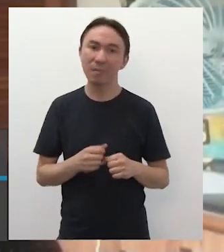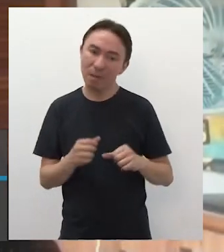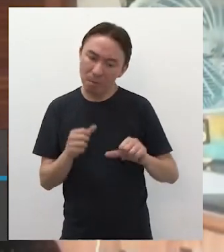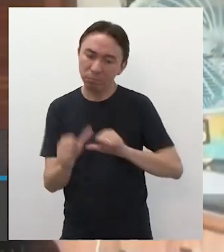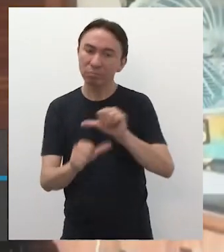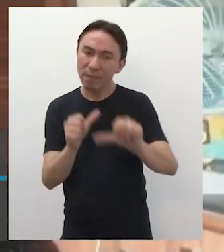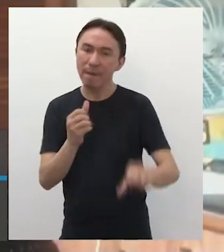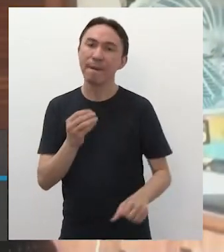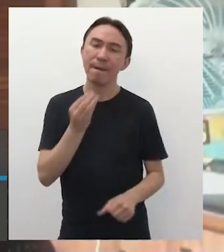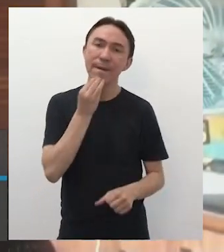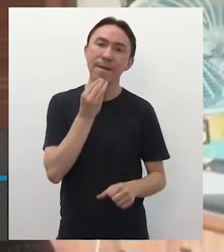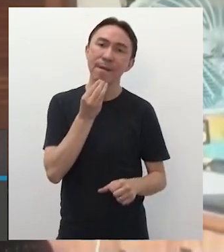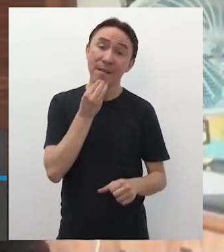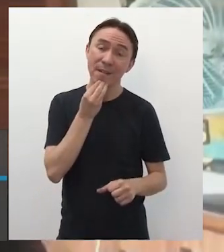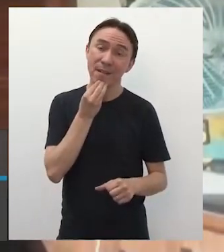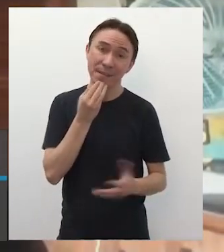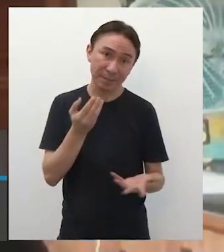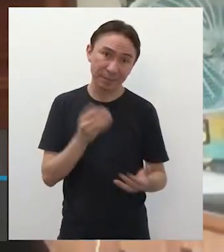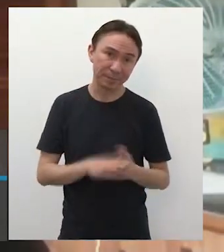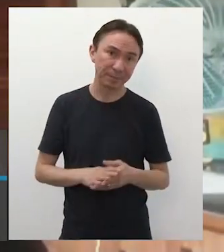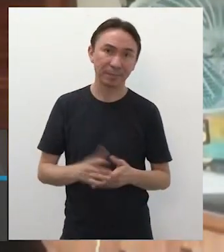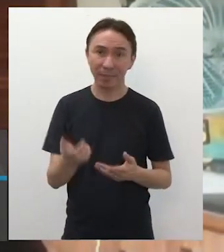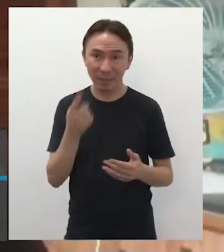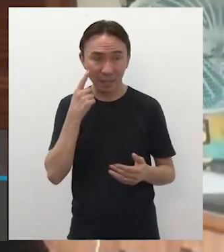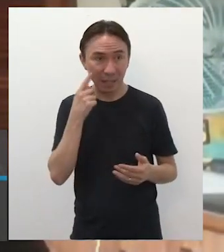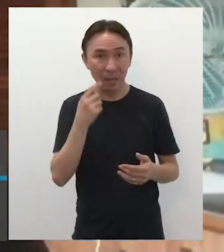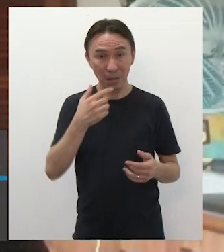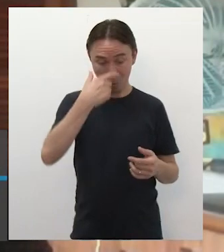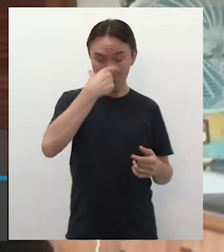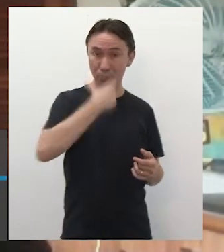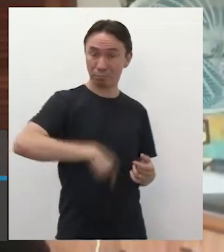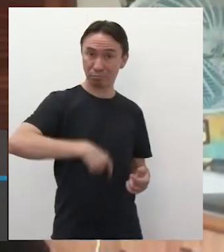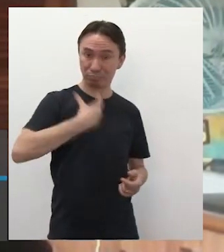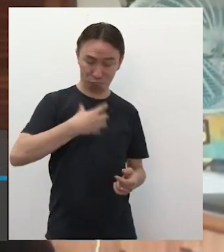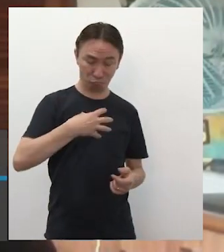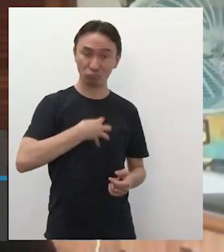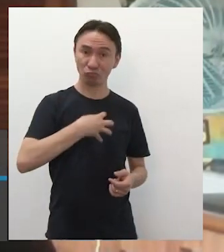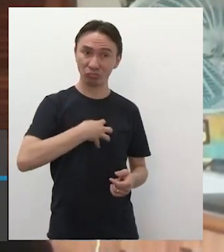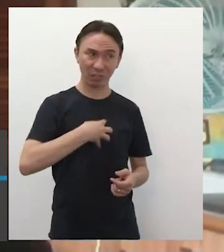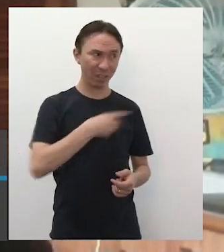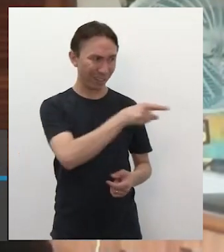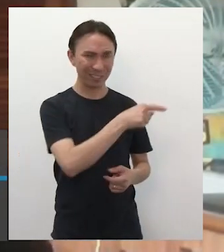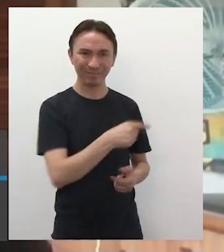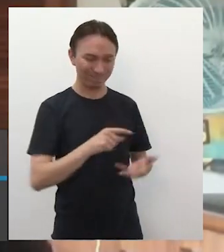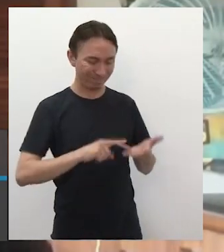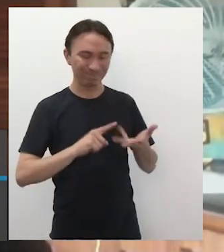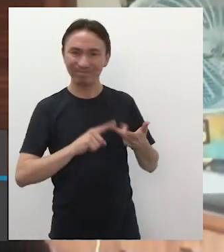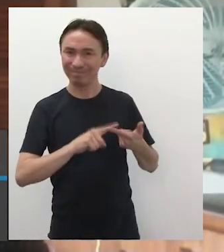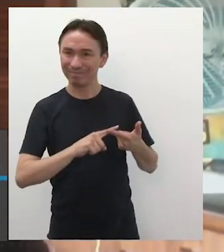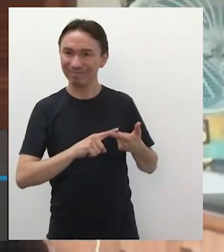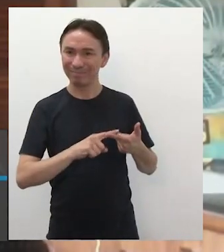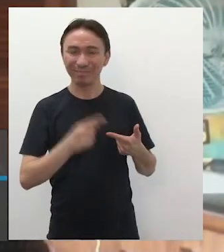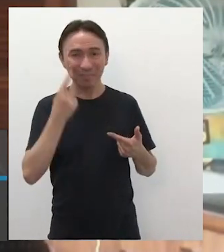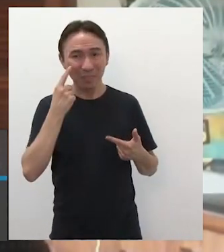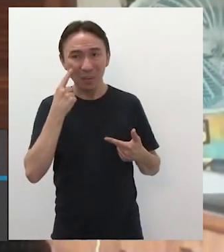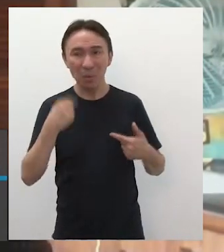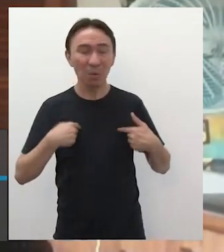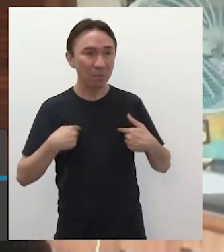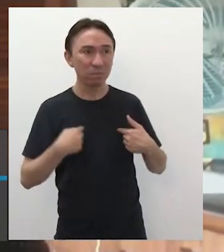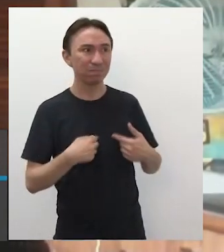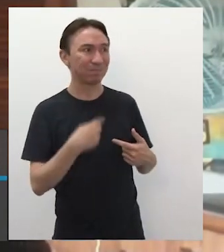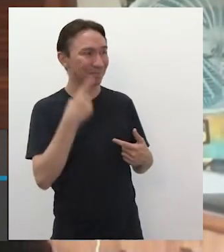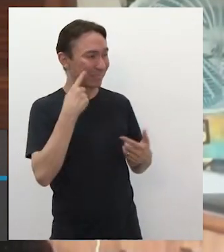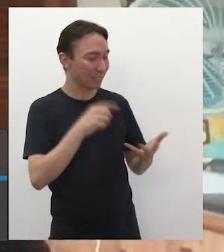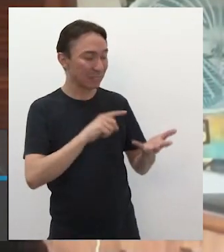há possibilidade de mudança porque aquela pessoa está falando da minha personalidade. E aí, a minha posição de quem recebe